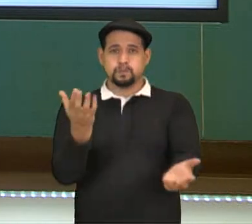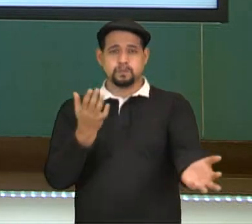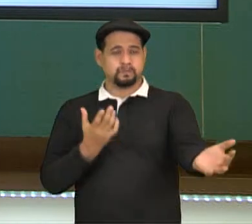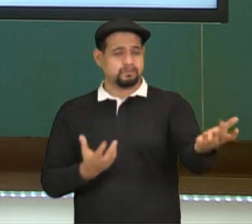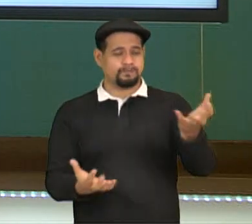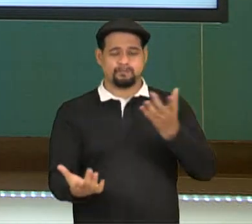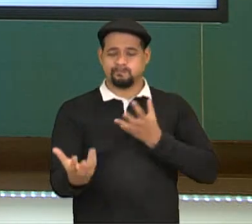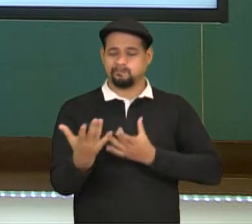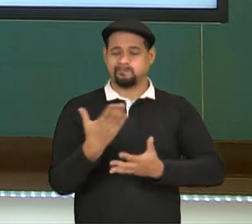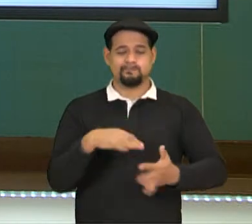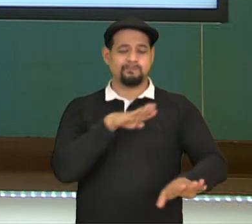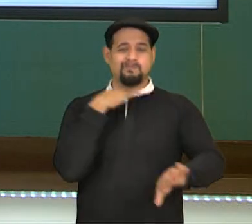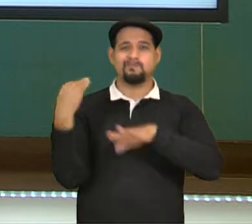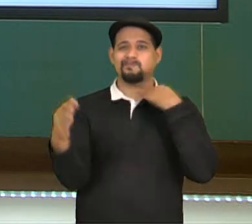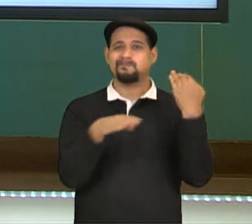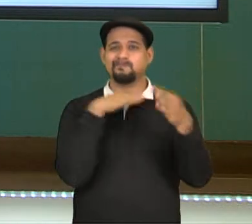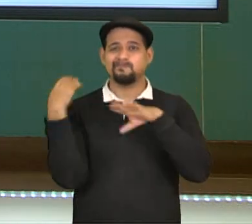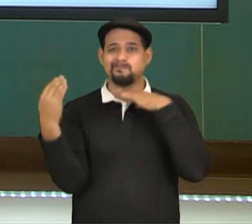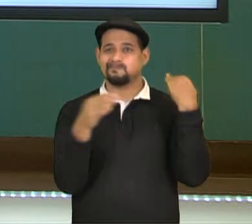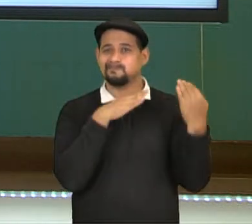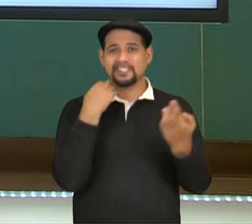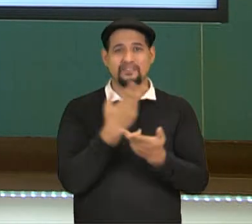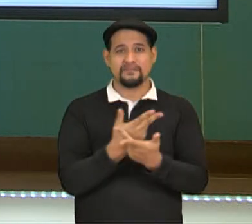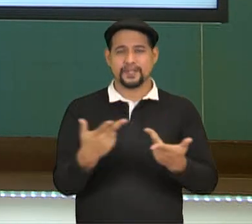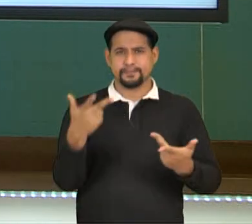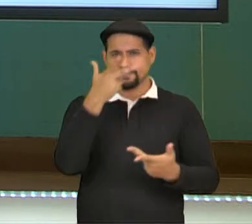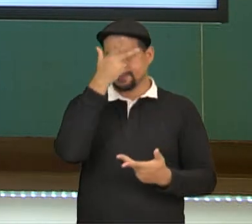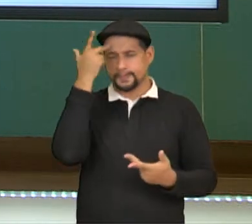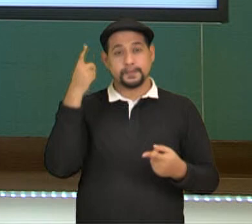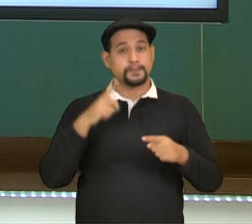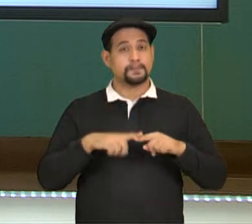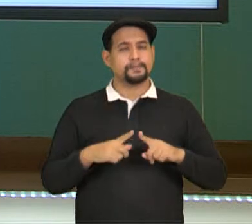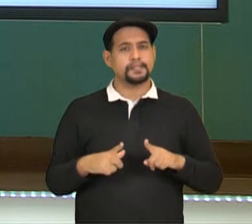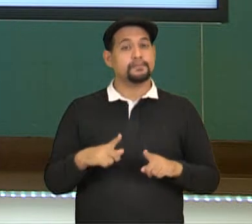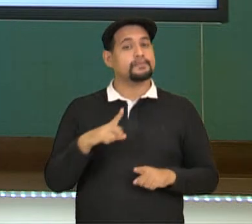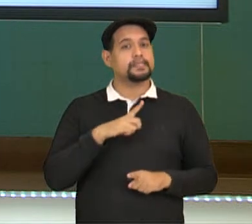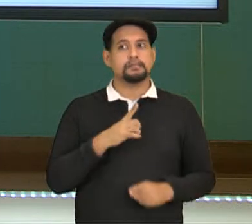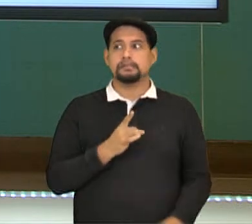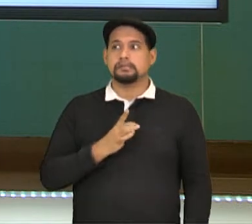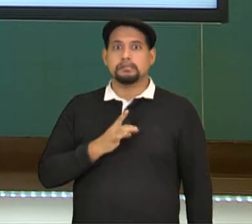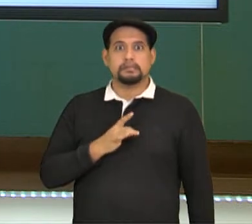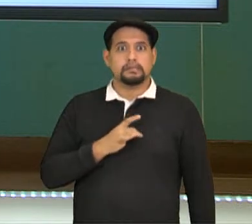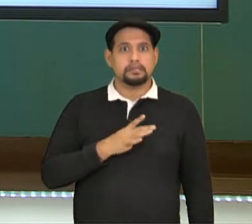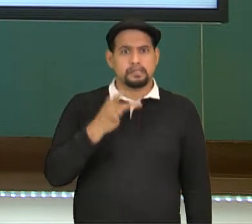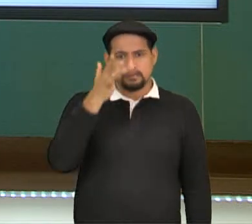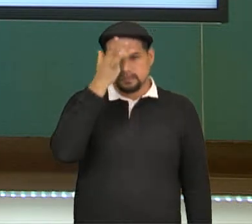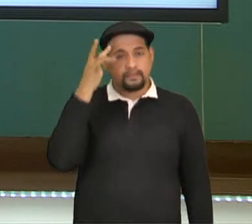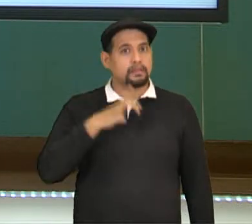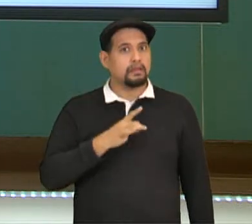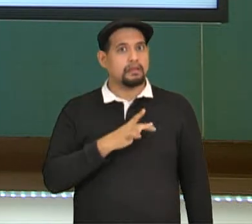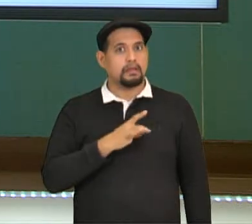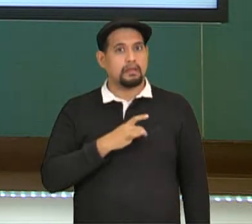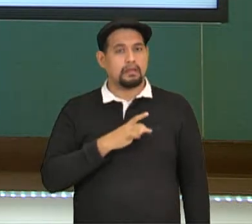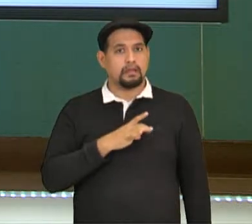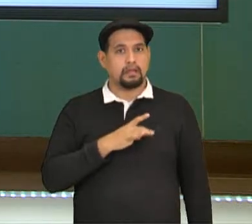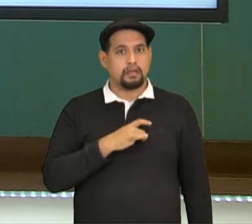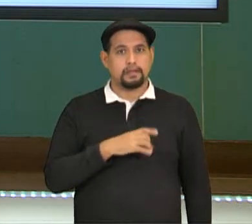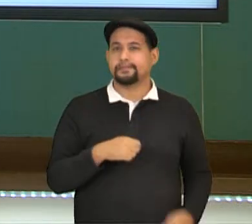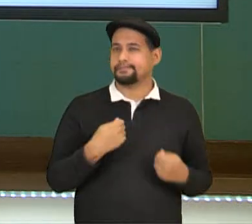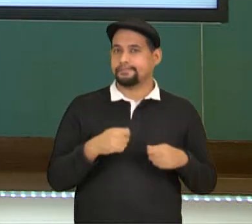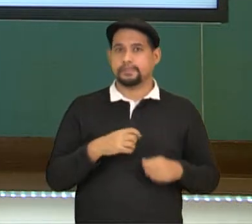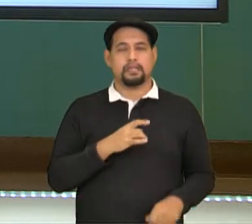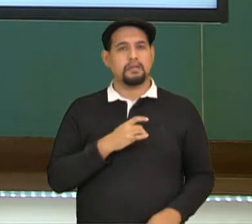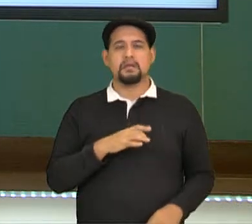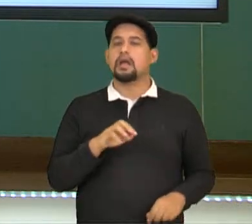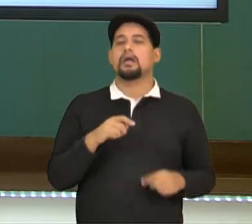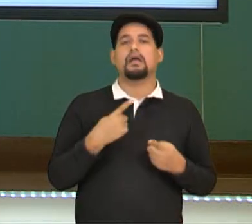morrer todas essas pessoas. A partir daí, o Justiniano ele vai ter medo, as pessoas vão ter medo de Justiniano. Só lembrar de Maquiavel,